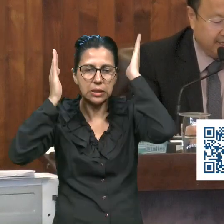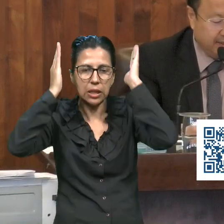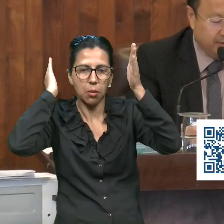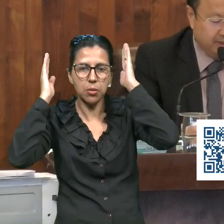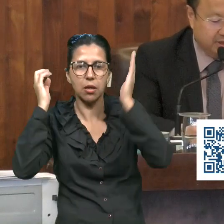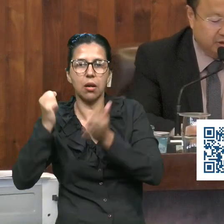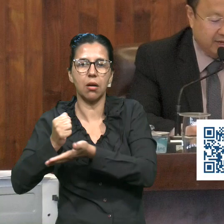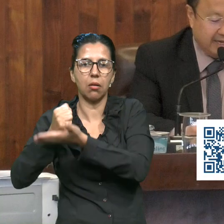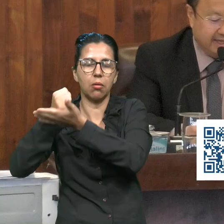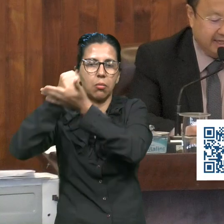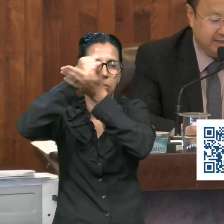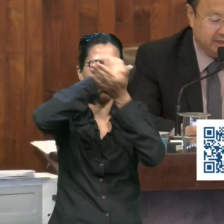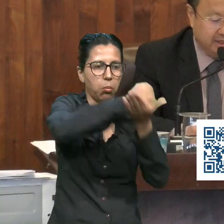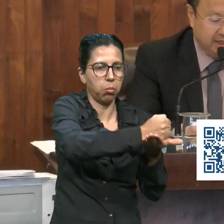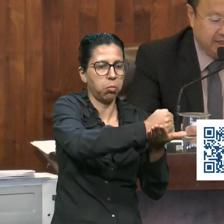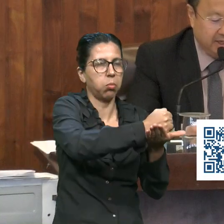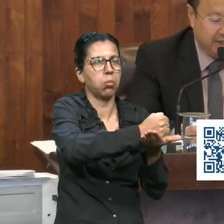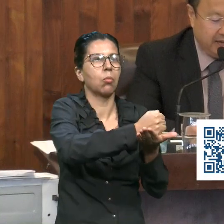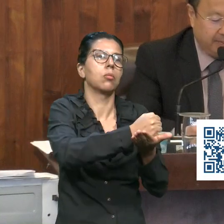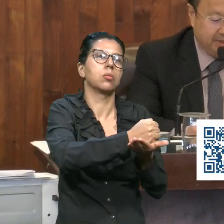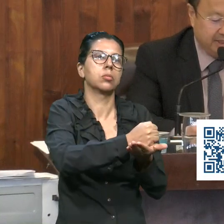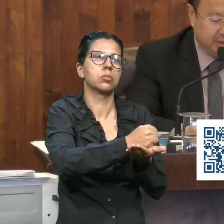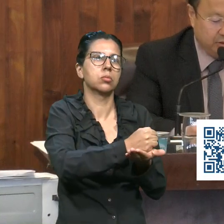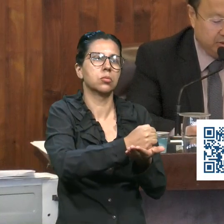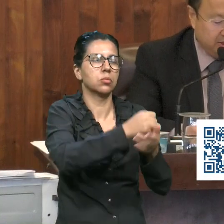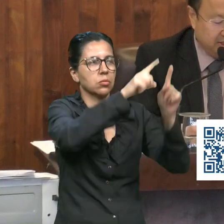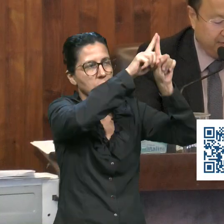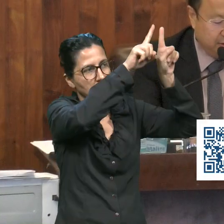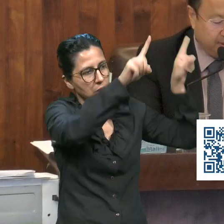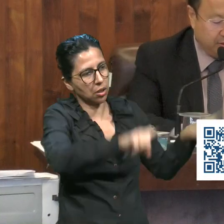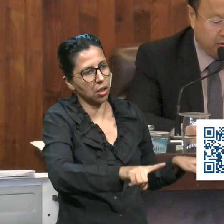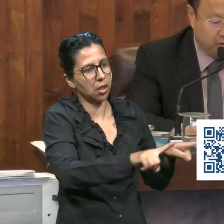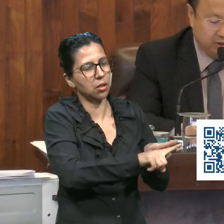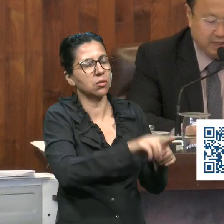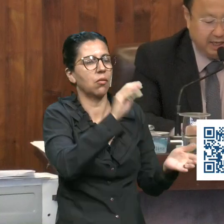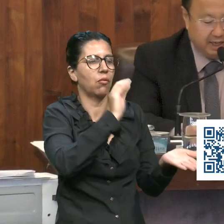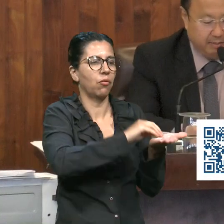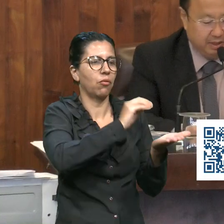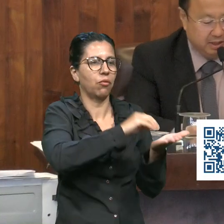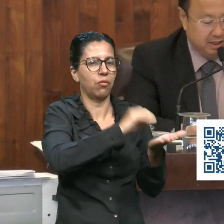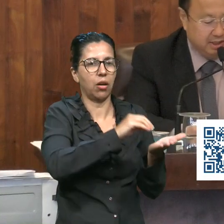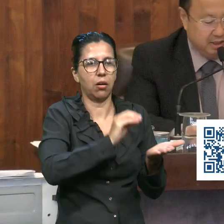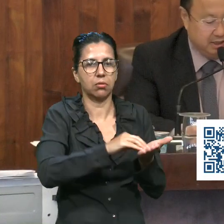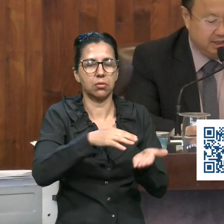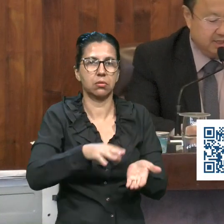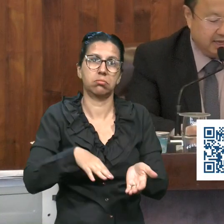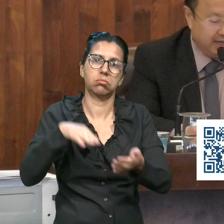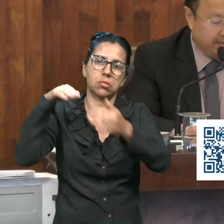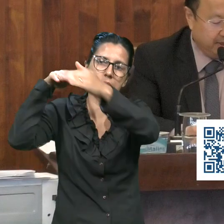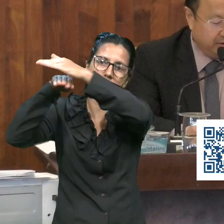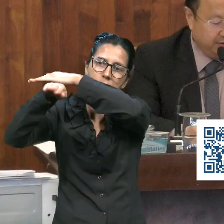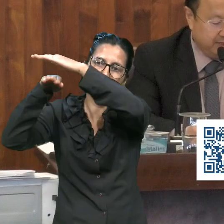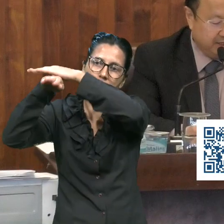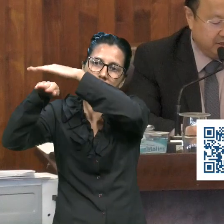comerciantes daquela importante localidade apresenta inúmeros desafios para o controle de carregamento e